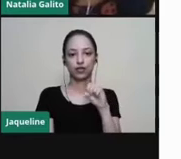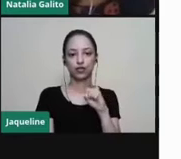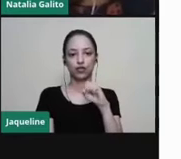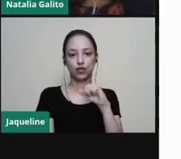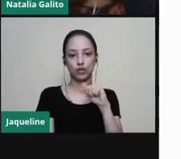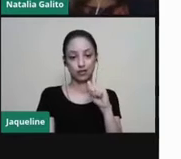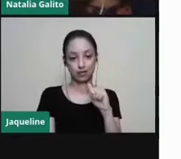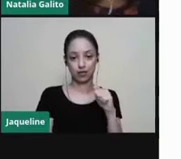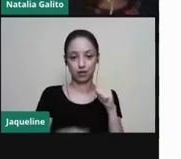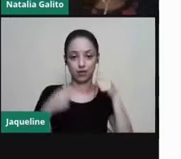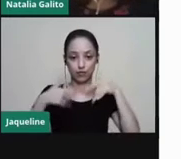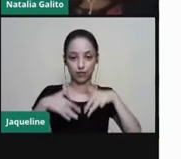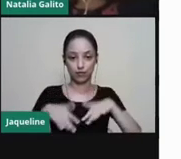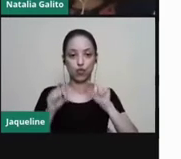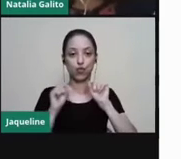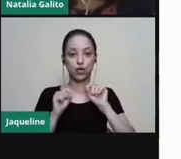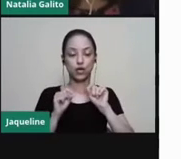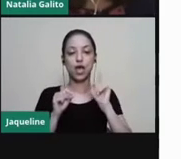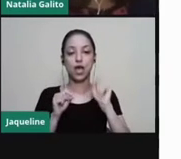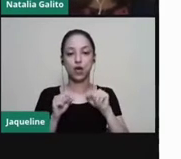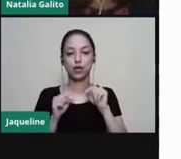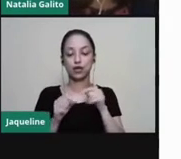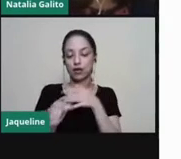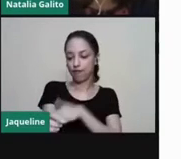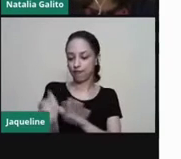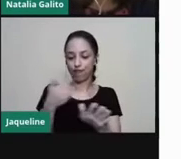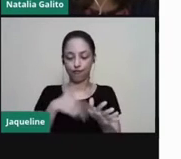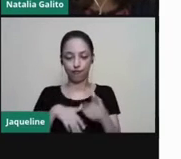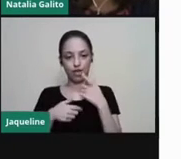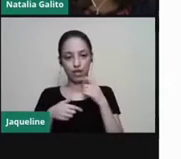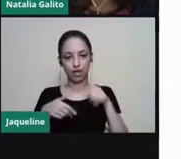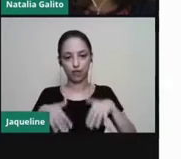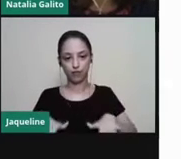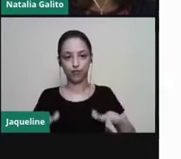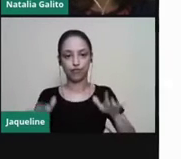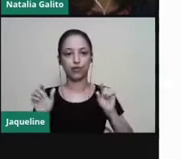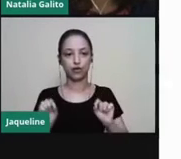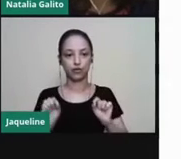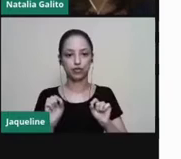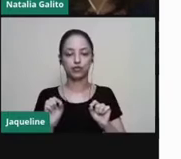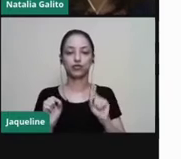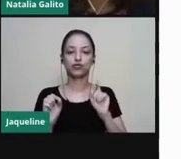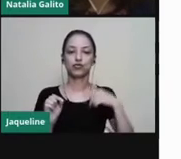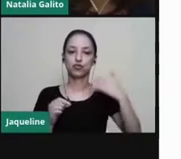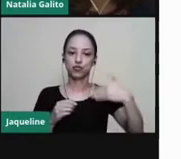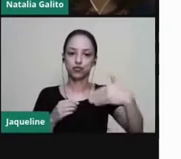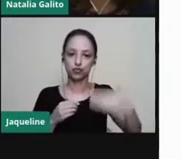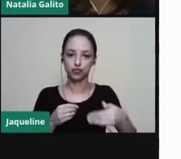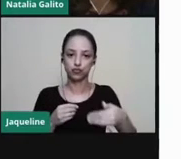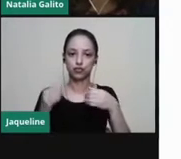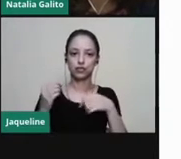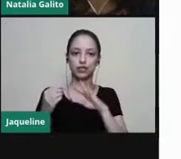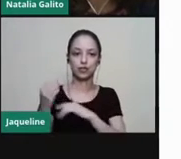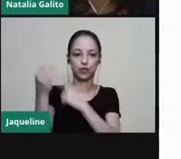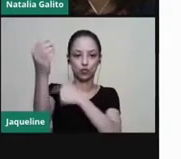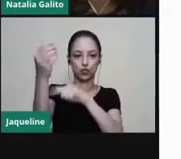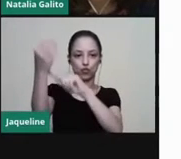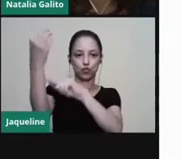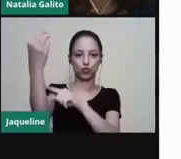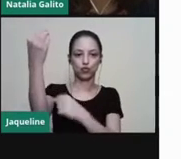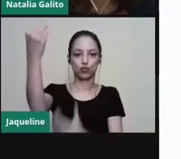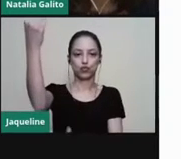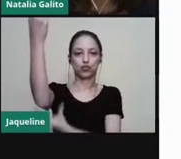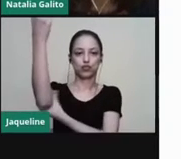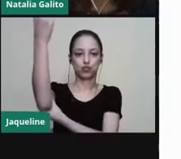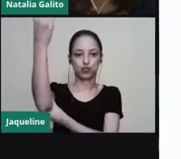ela considera a oclusão das veias. Então, são sucessivas oclusões de veias com um manguito específico aqui na região do